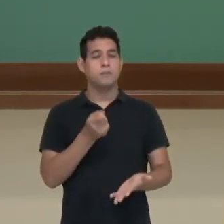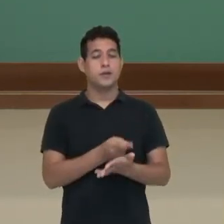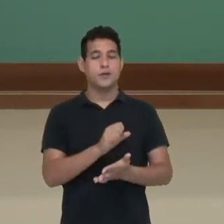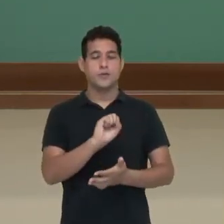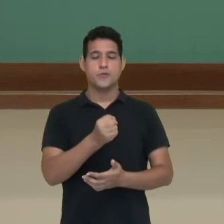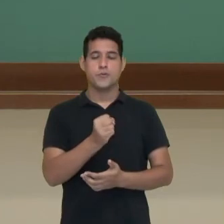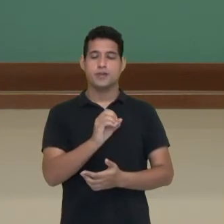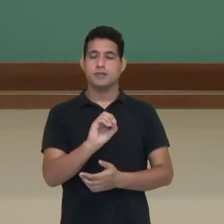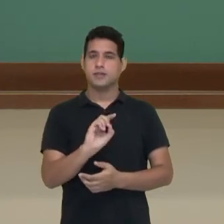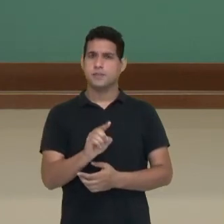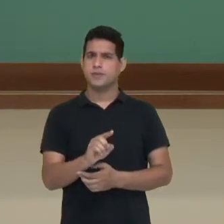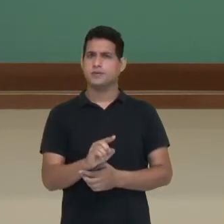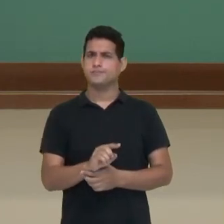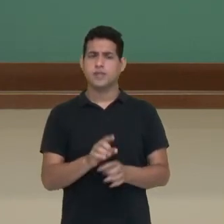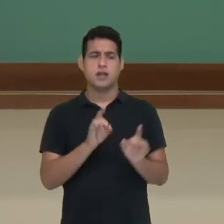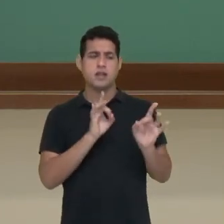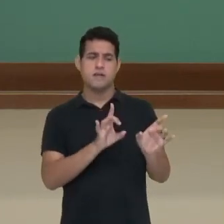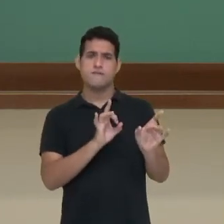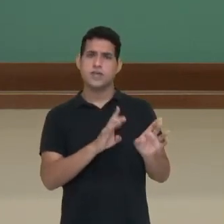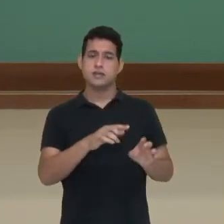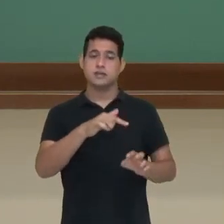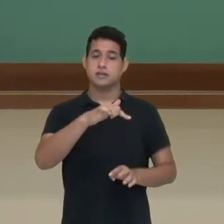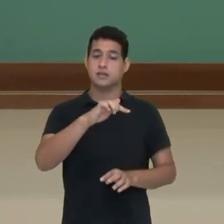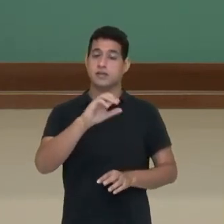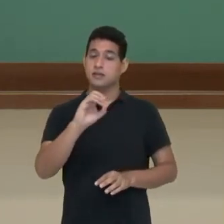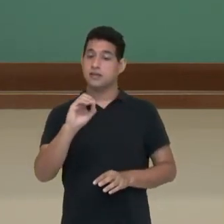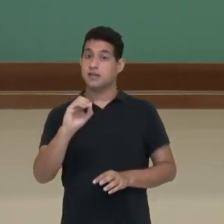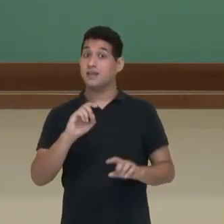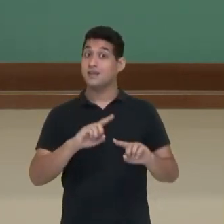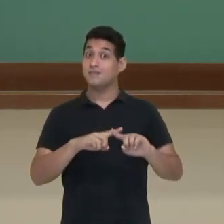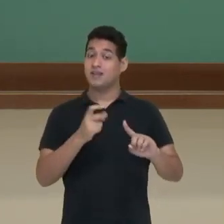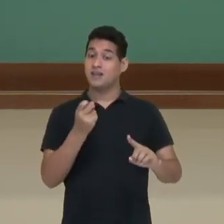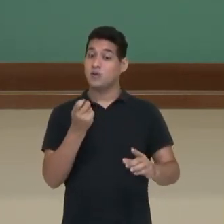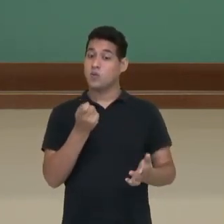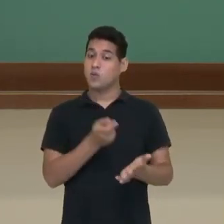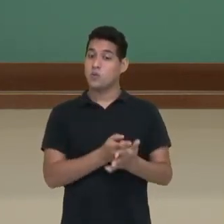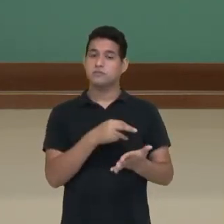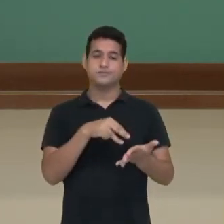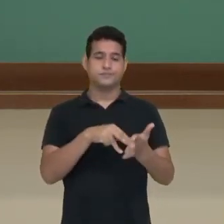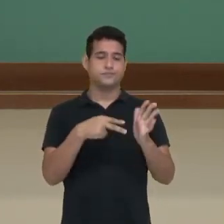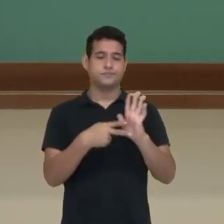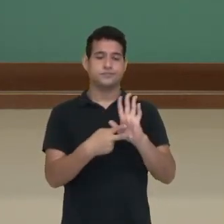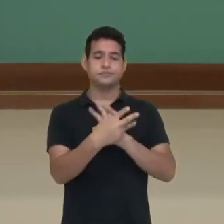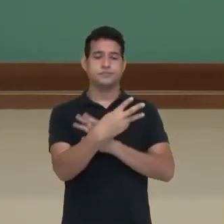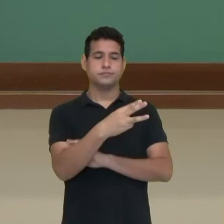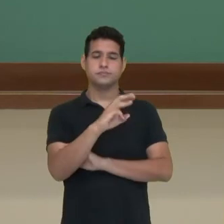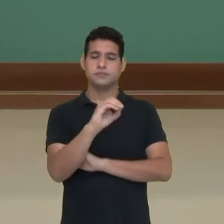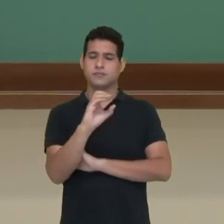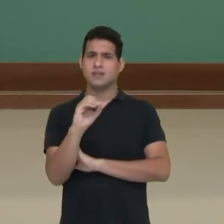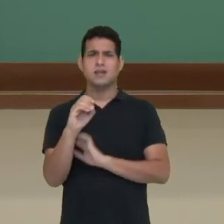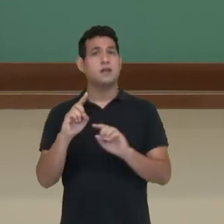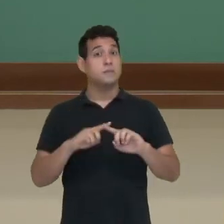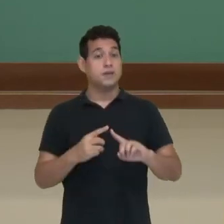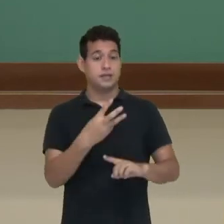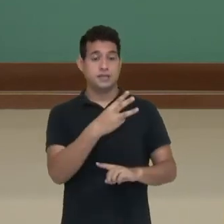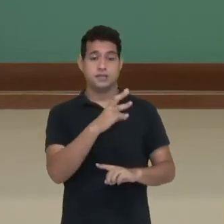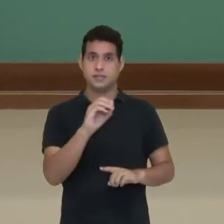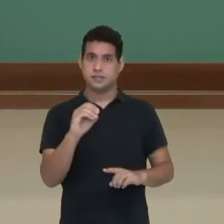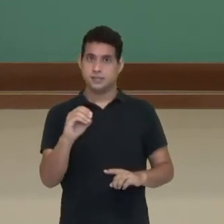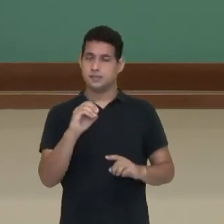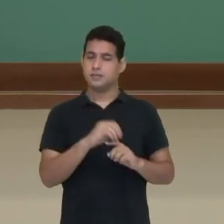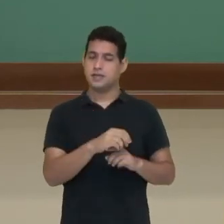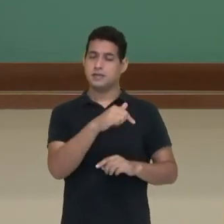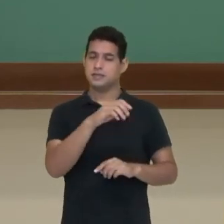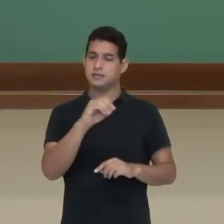mil. Ele vende por 700, mas o custo dele é 300. Então, de 300 para